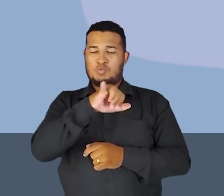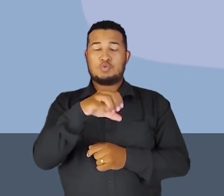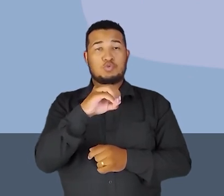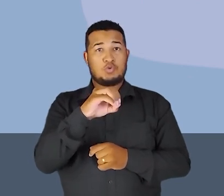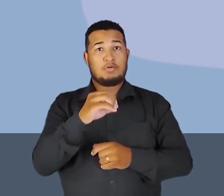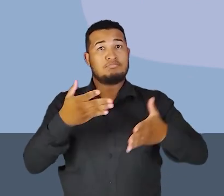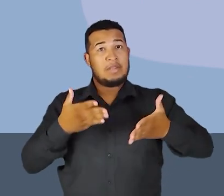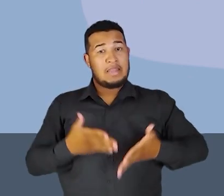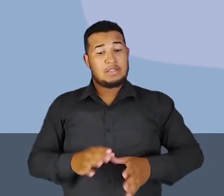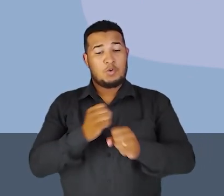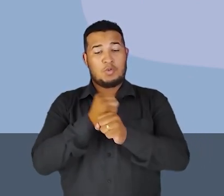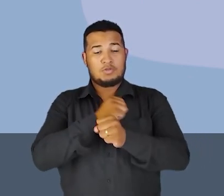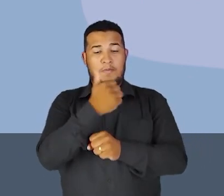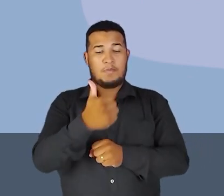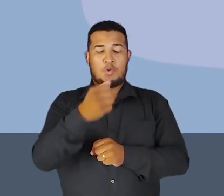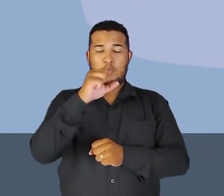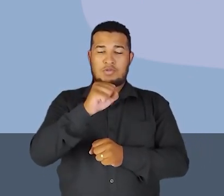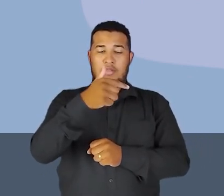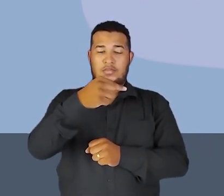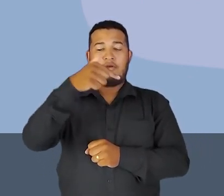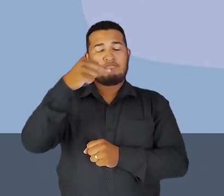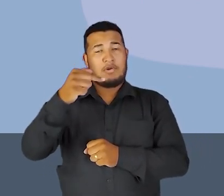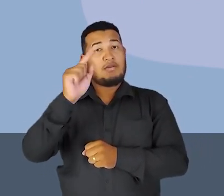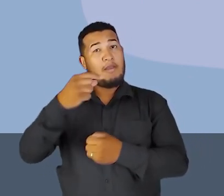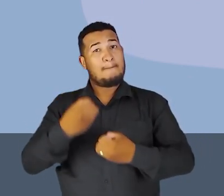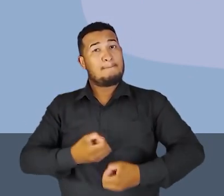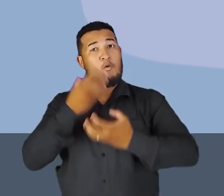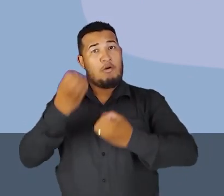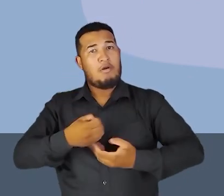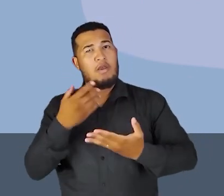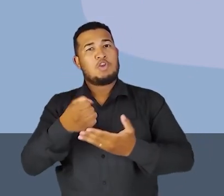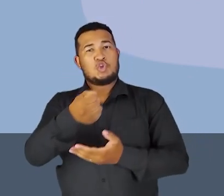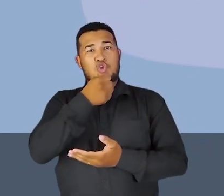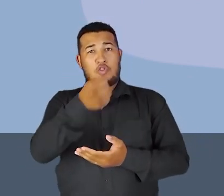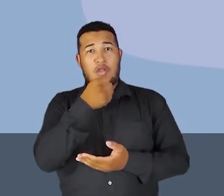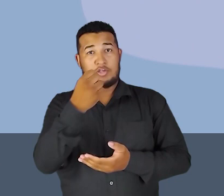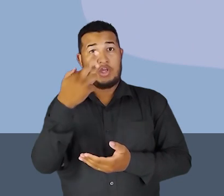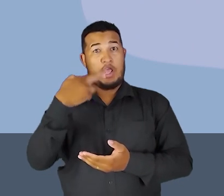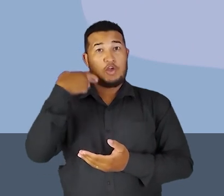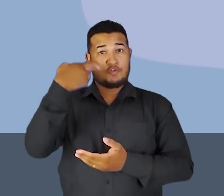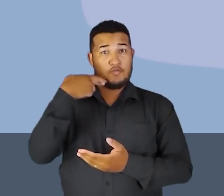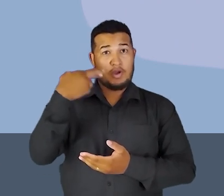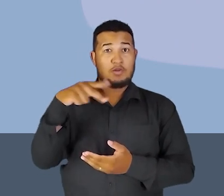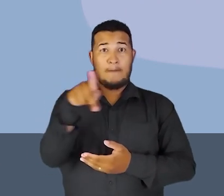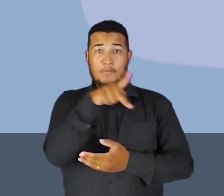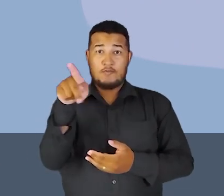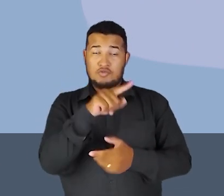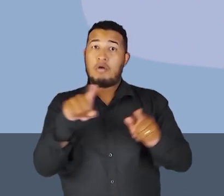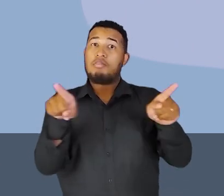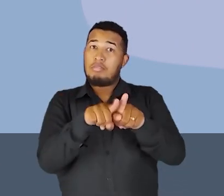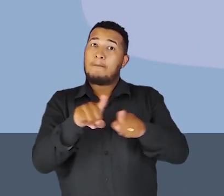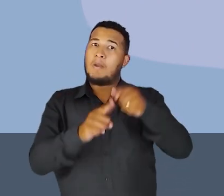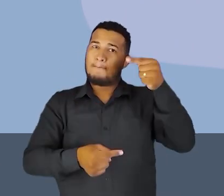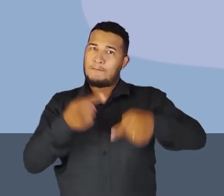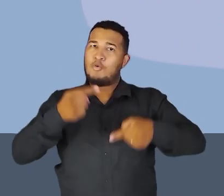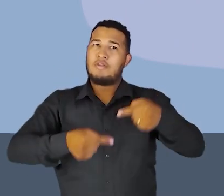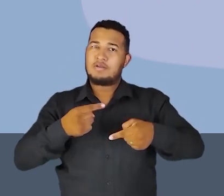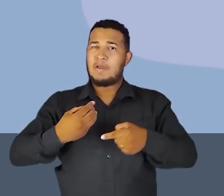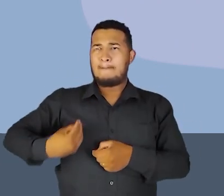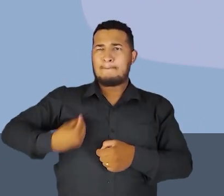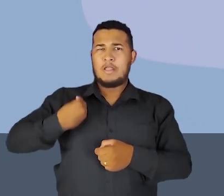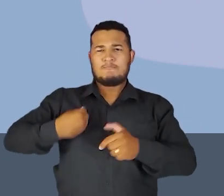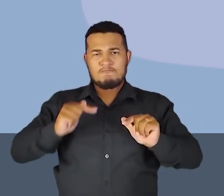de 1877. Foi poeta, jornalista, advogado, professor e até político brasileiro.